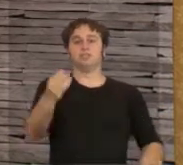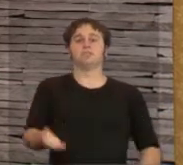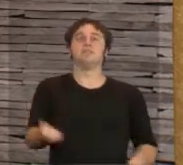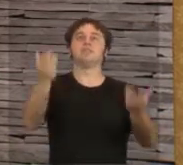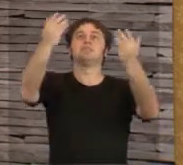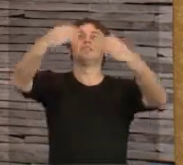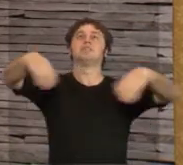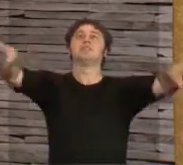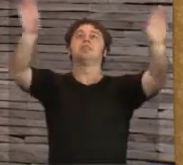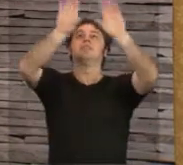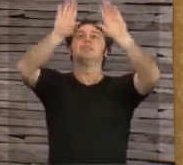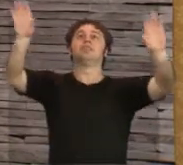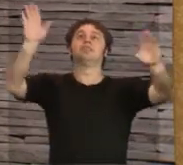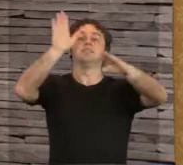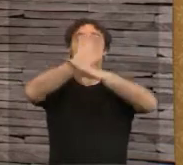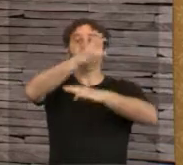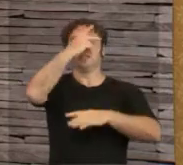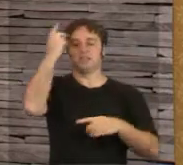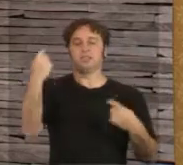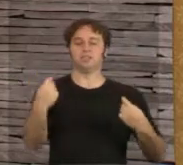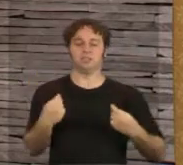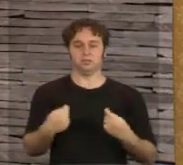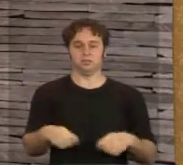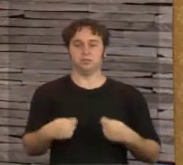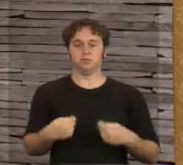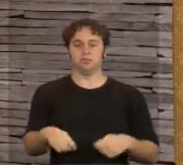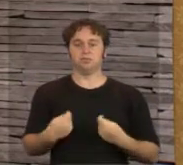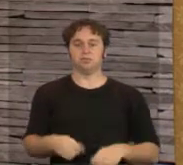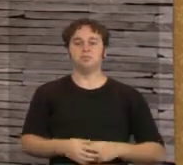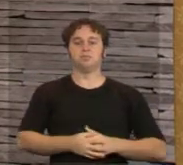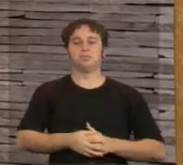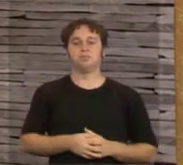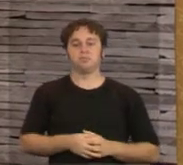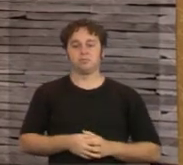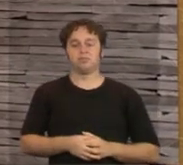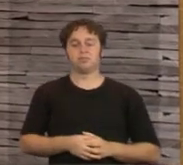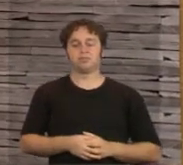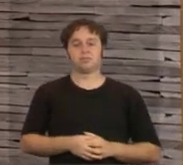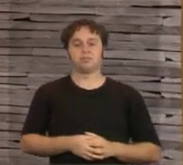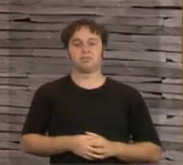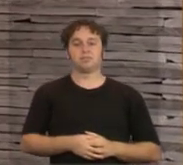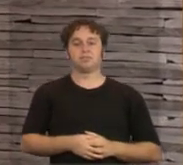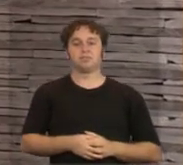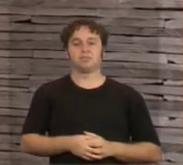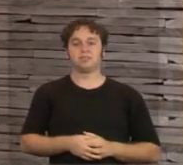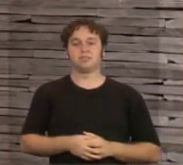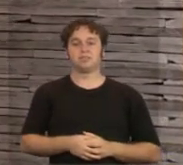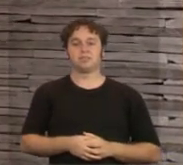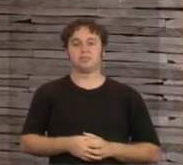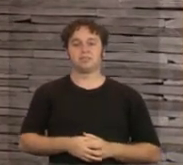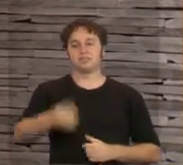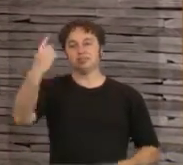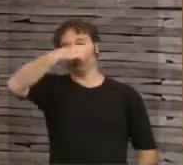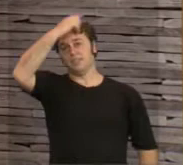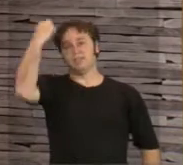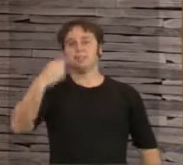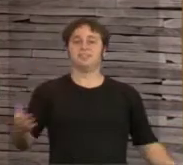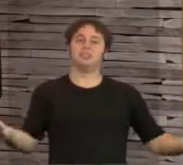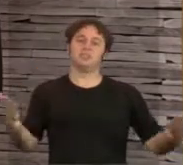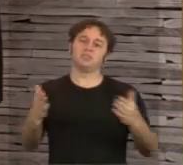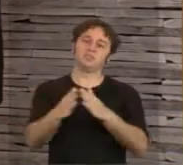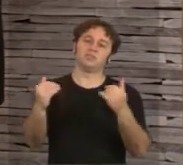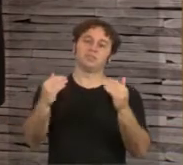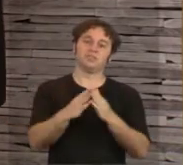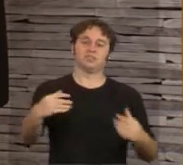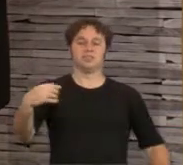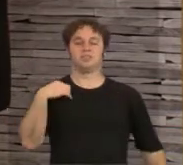do fogo do inferno, levai as almas todas para o céu e socorrei principalmente as que mais precisarem. Santo Isidoro,